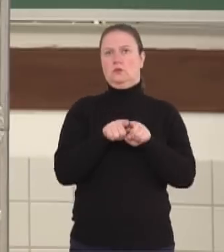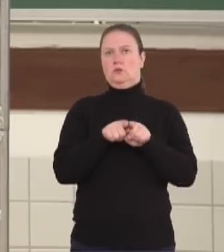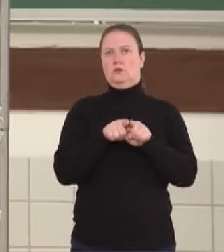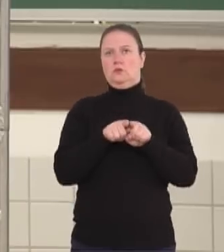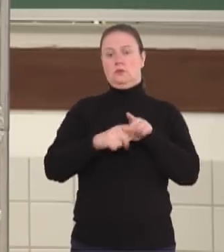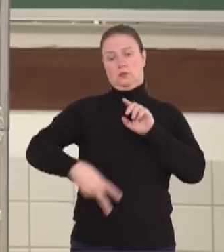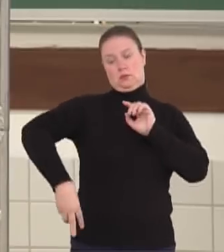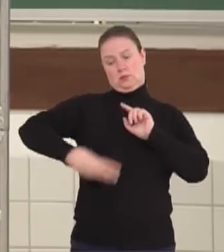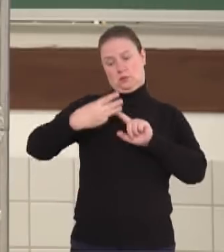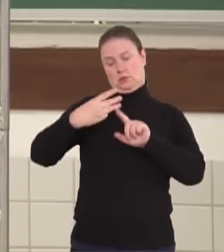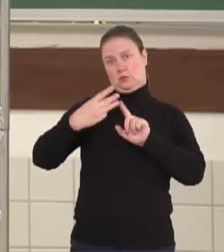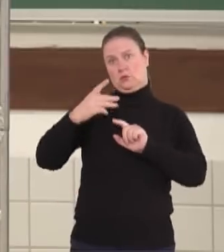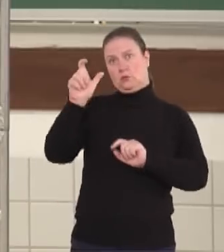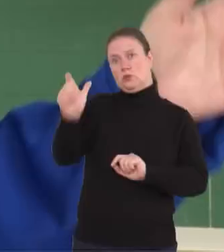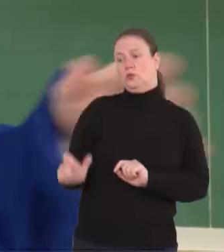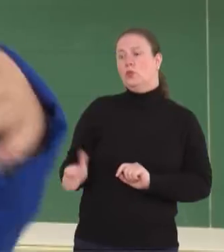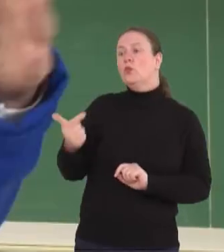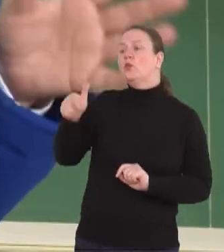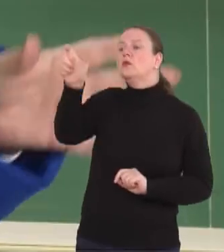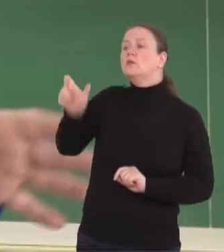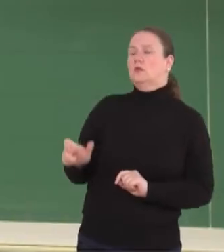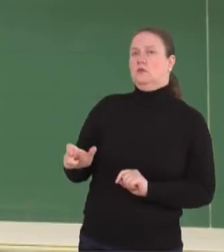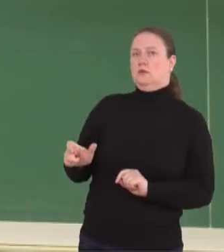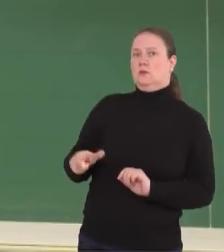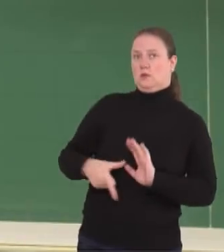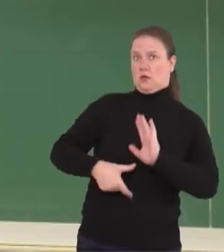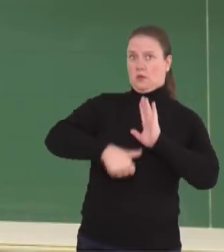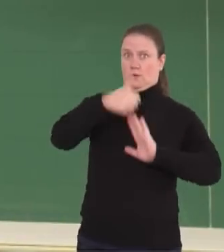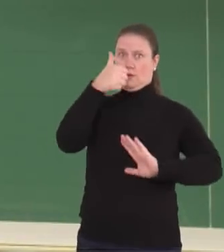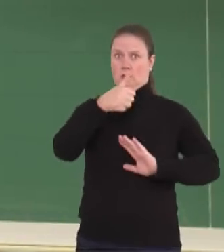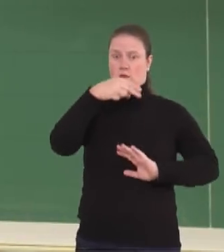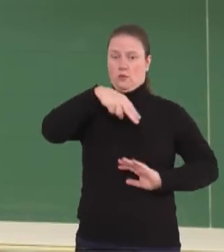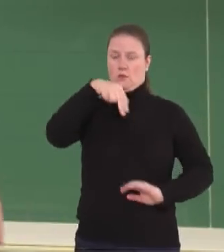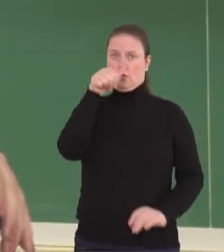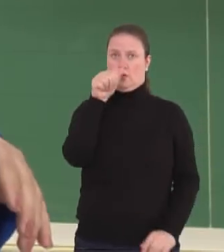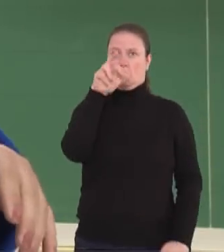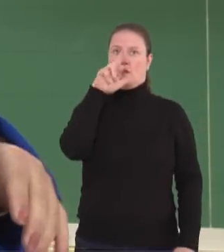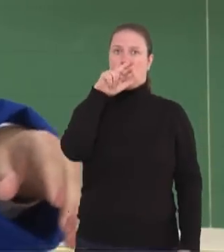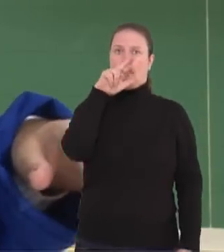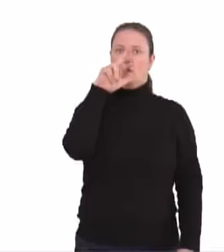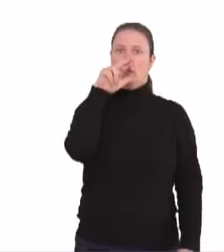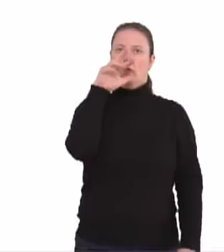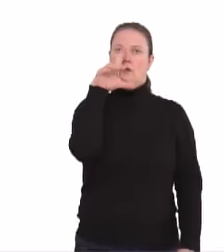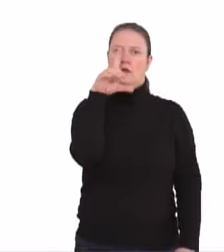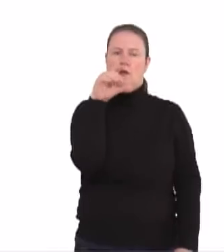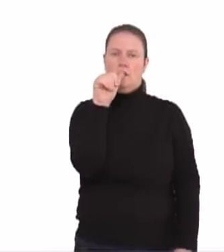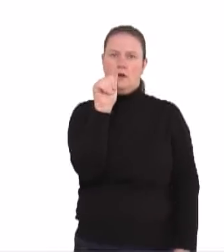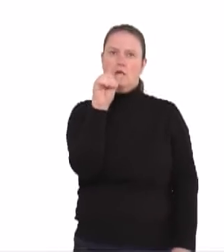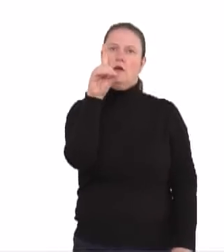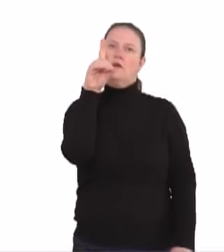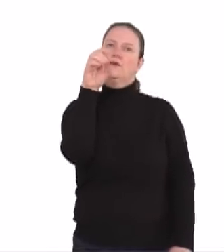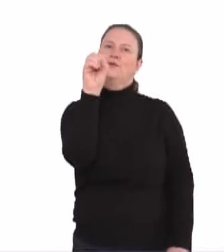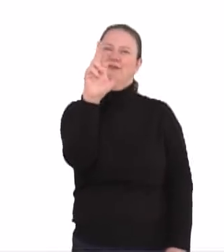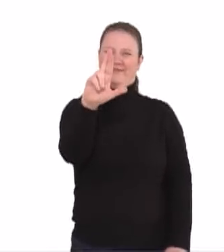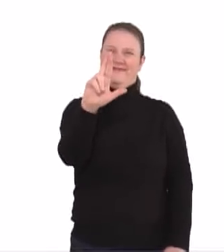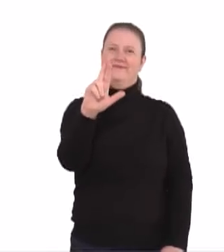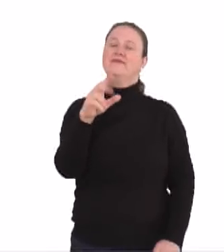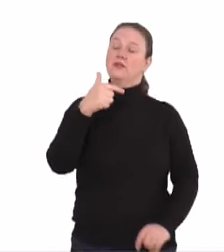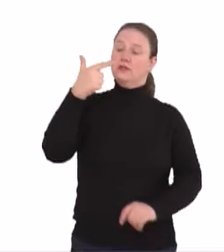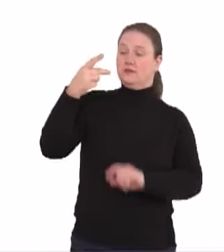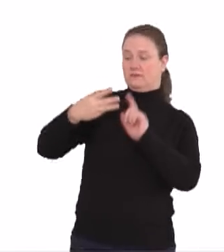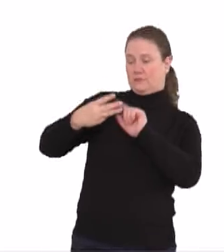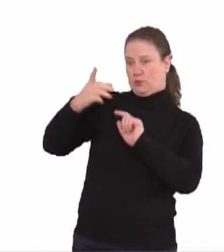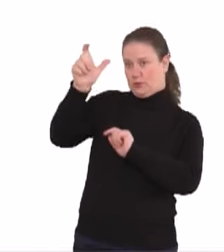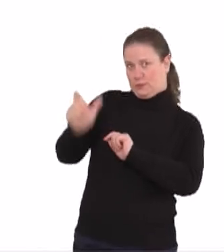terceira pessoa, quando acontecem com outra pessoa ou outro personagem, certo? E trabalhamos também lá que alguns contos têm o desfecho,